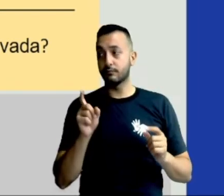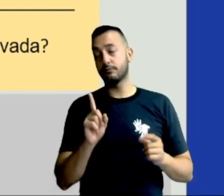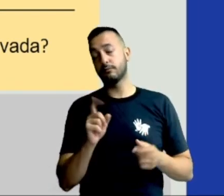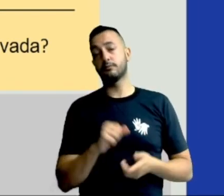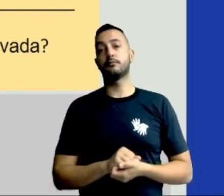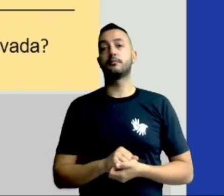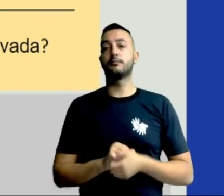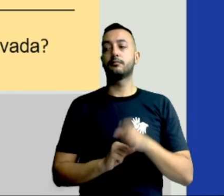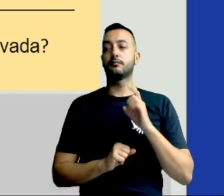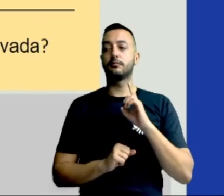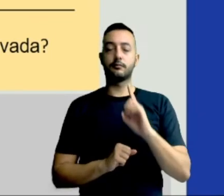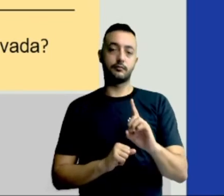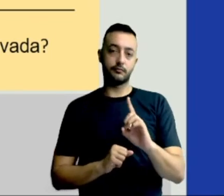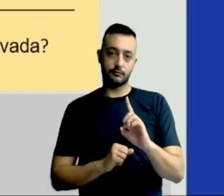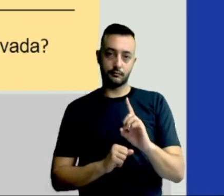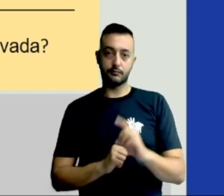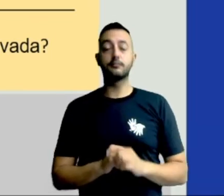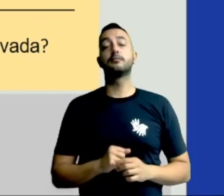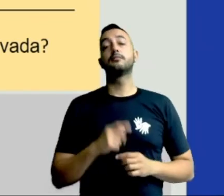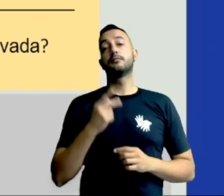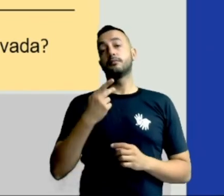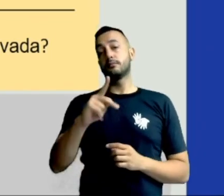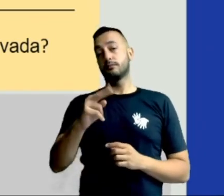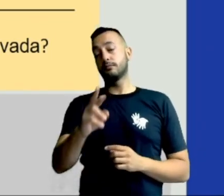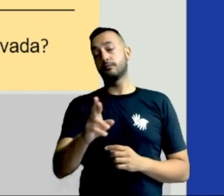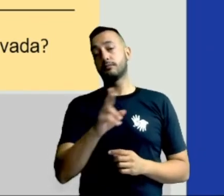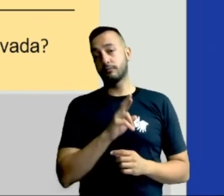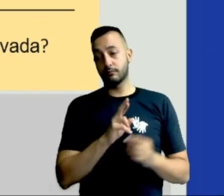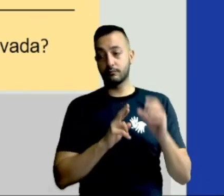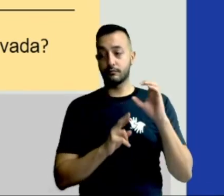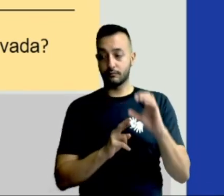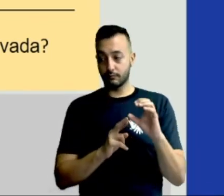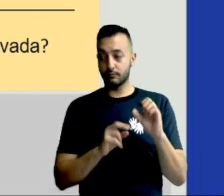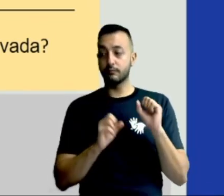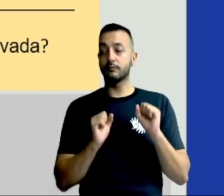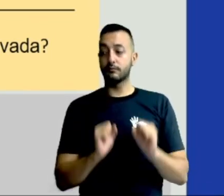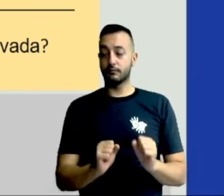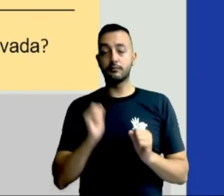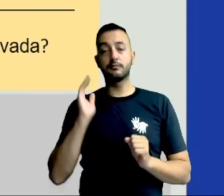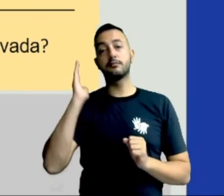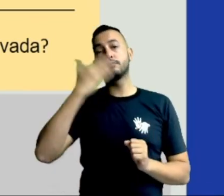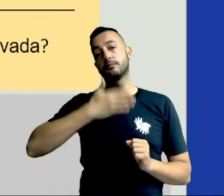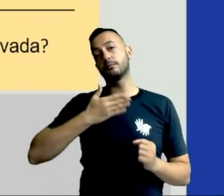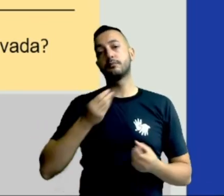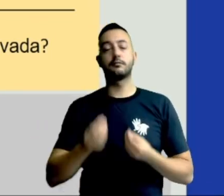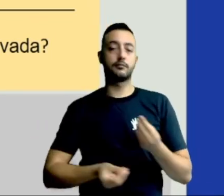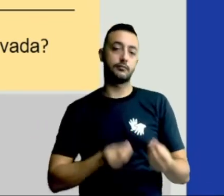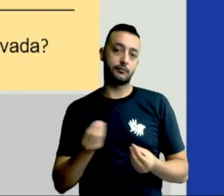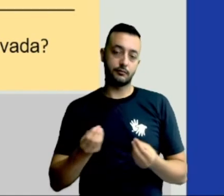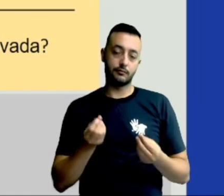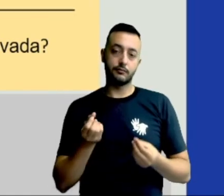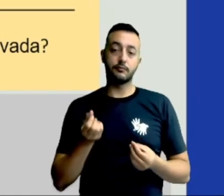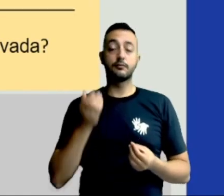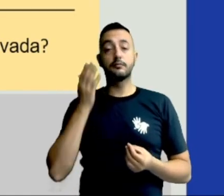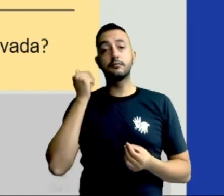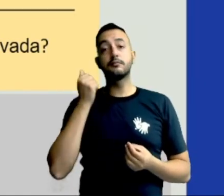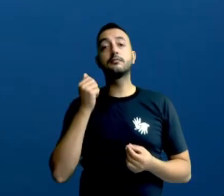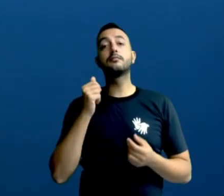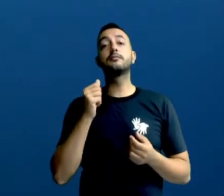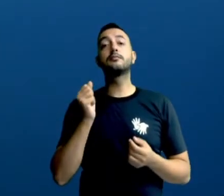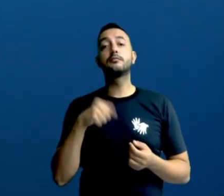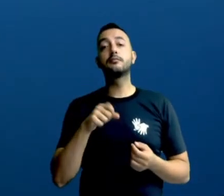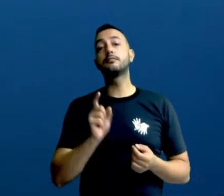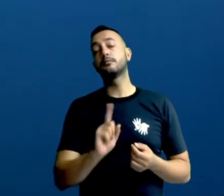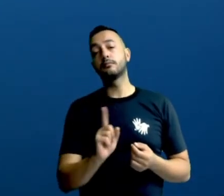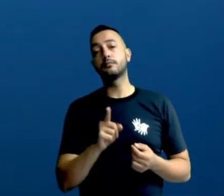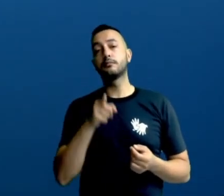não. D. Como a sua resposta da letra C poderá ser comprovada? Para você saber se vai ter ou não, você precisa...